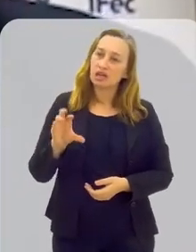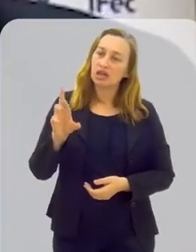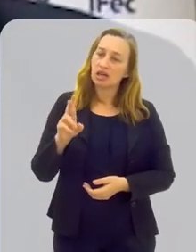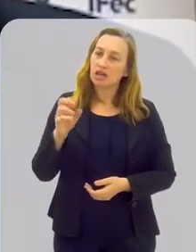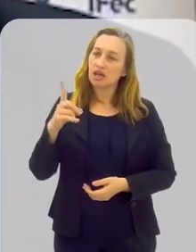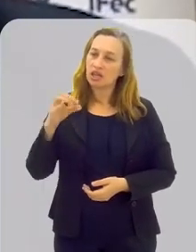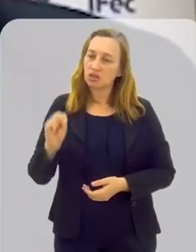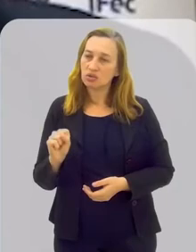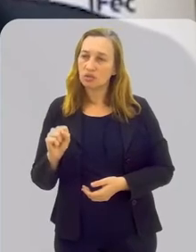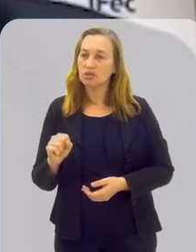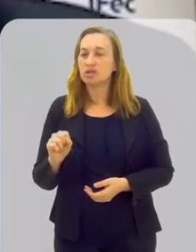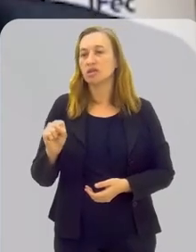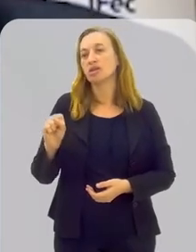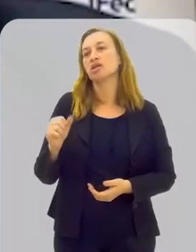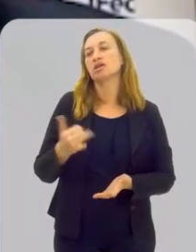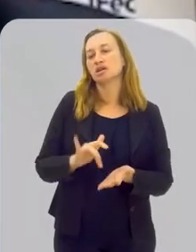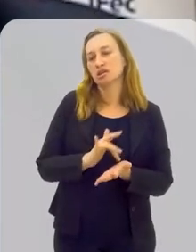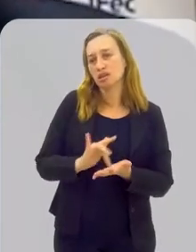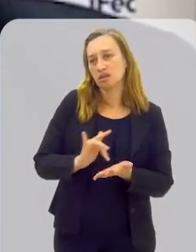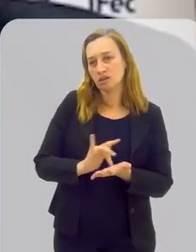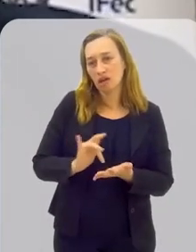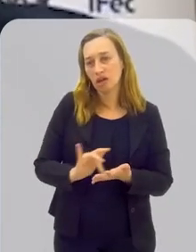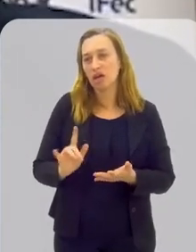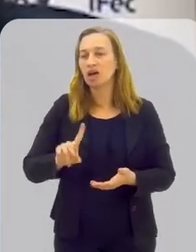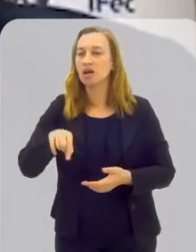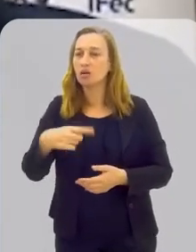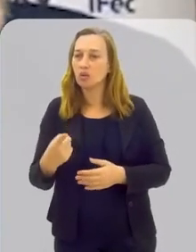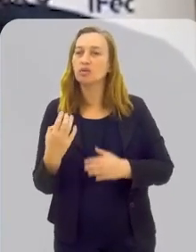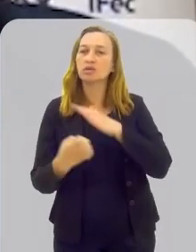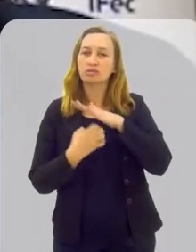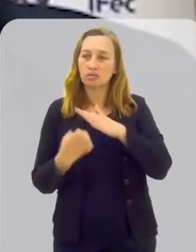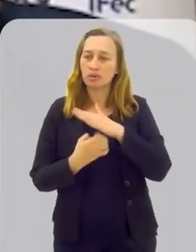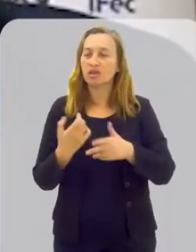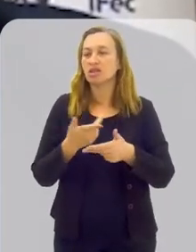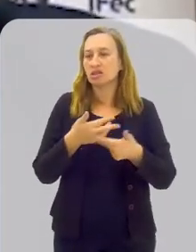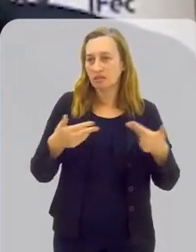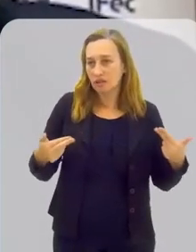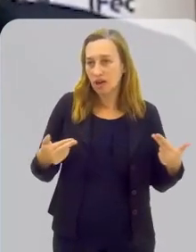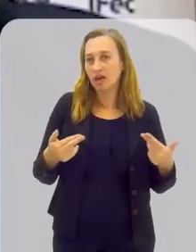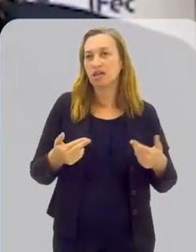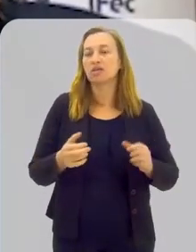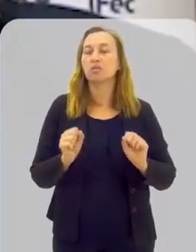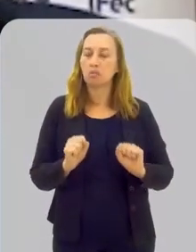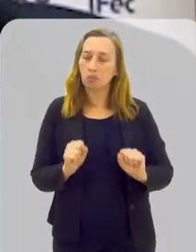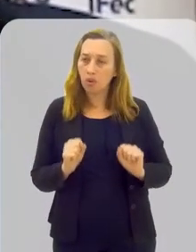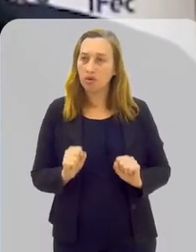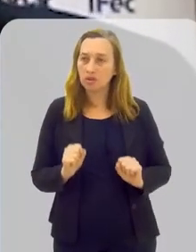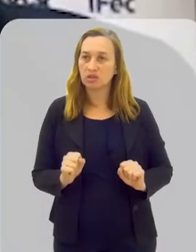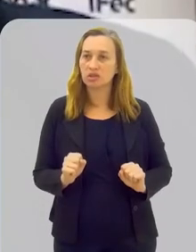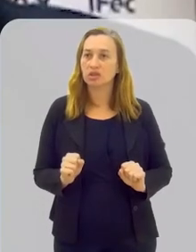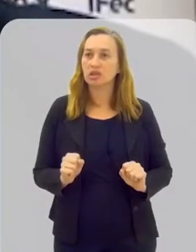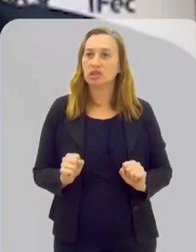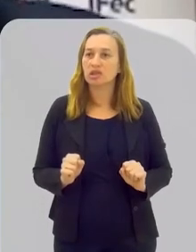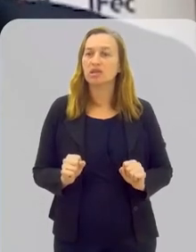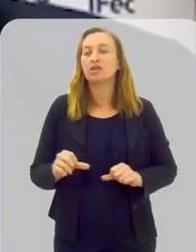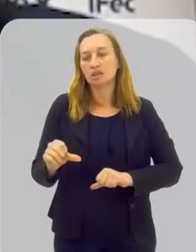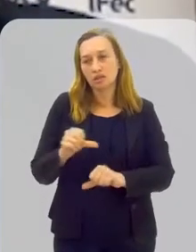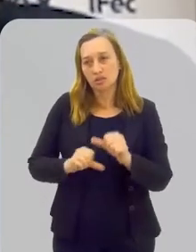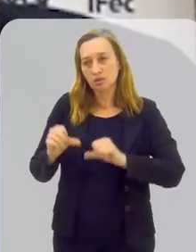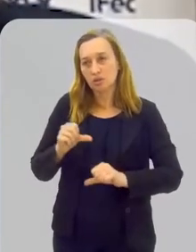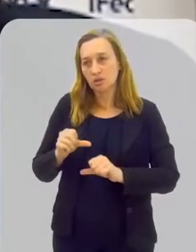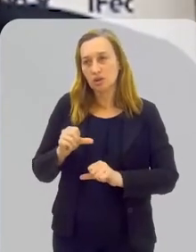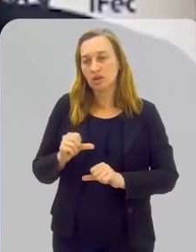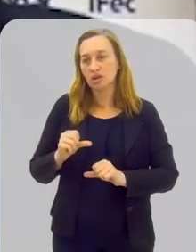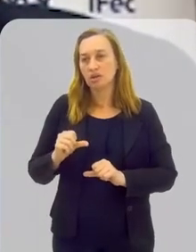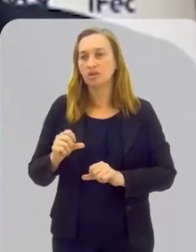metrô créditos de celular também ele pode tem outras empresas a própria Saraiva outras e